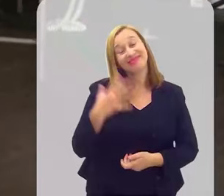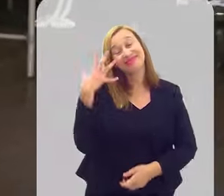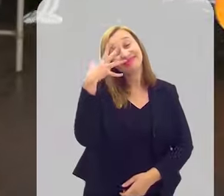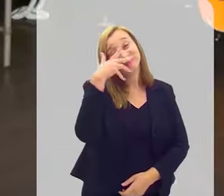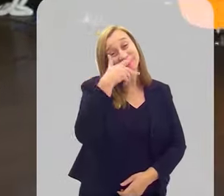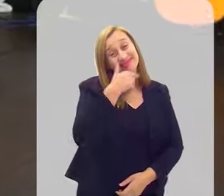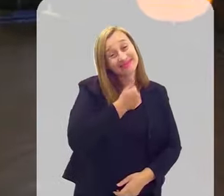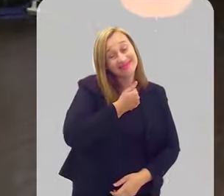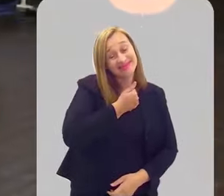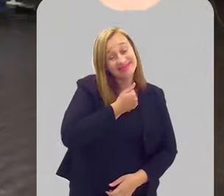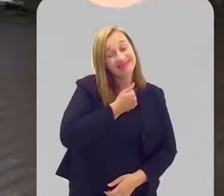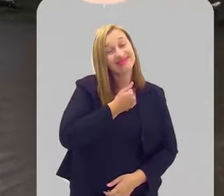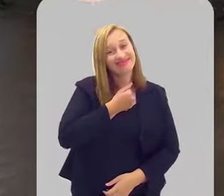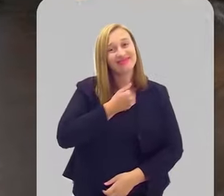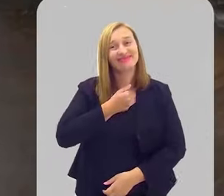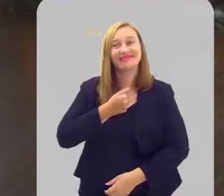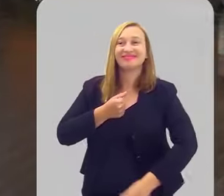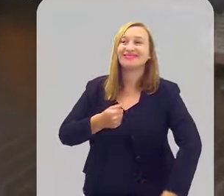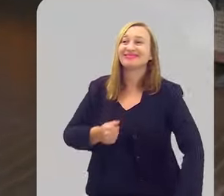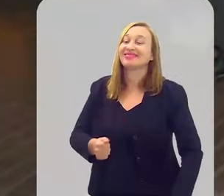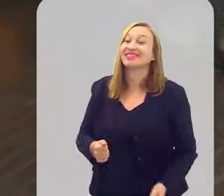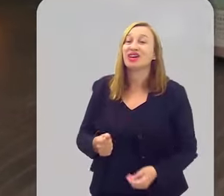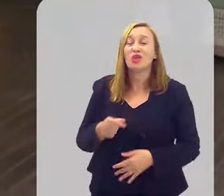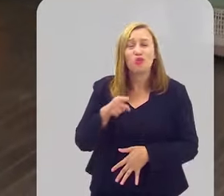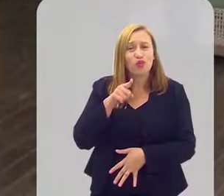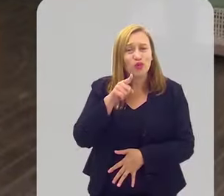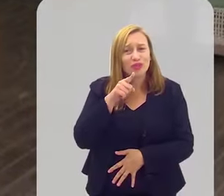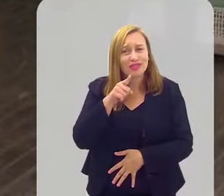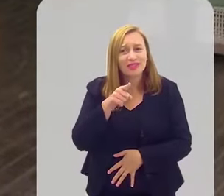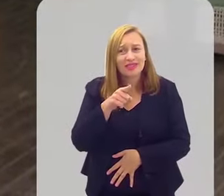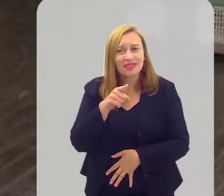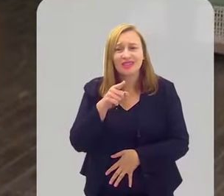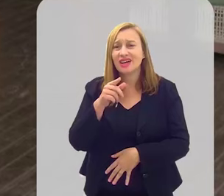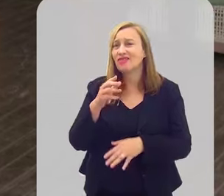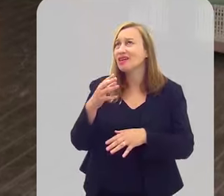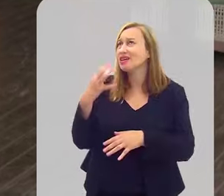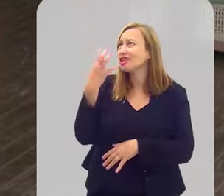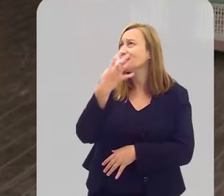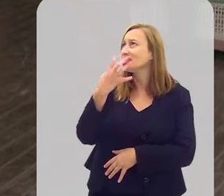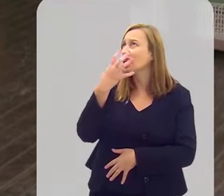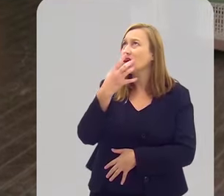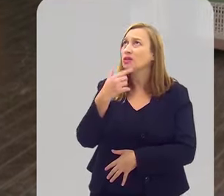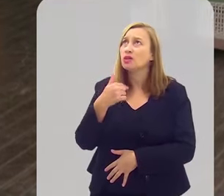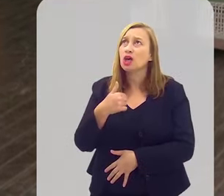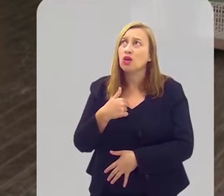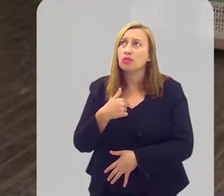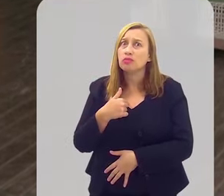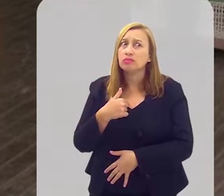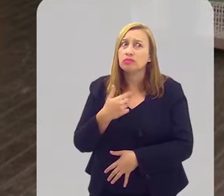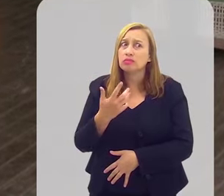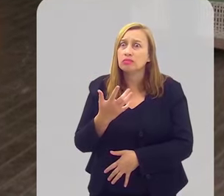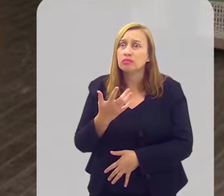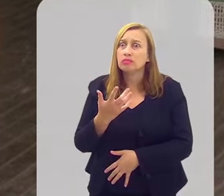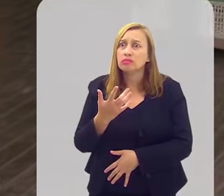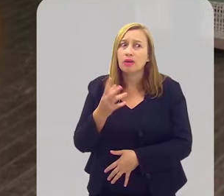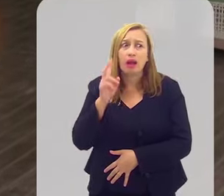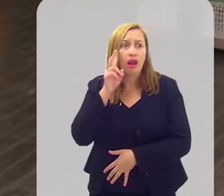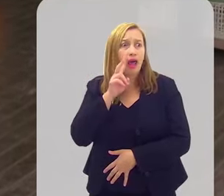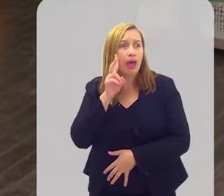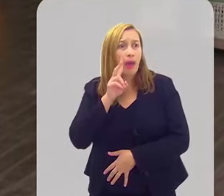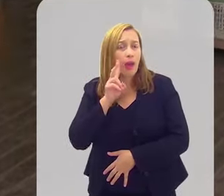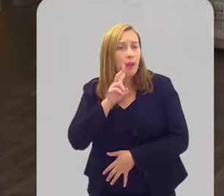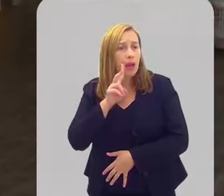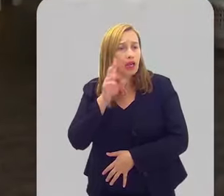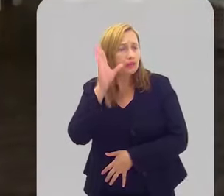F coisa linda coisa linda você tava cantando e